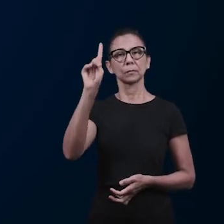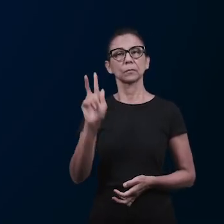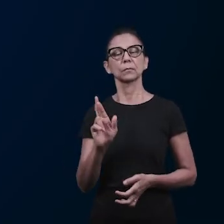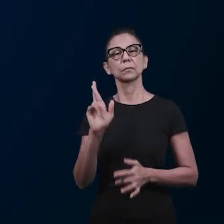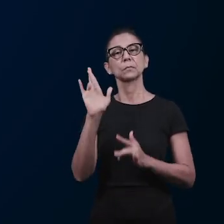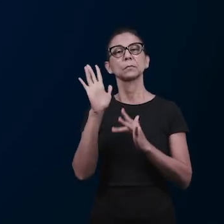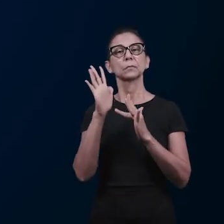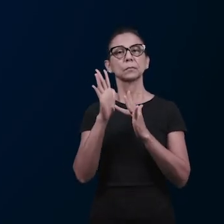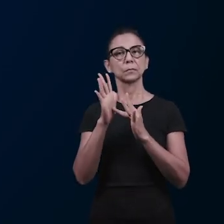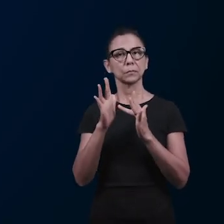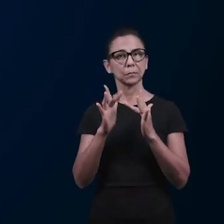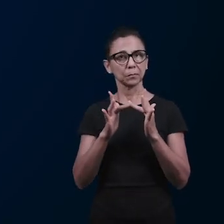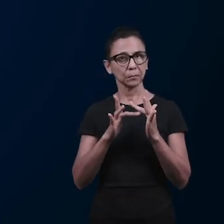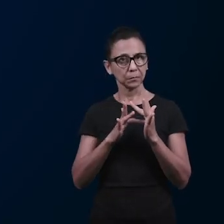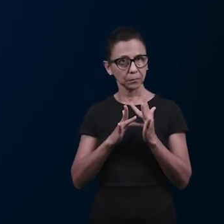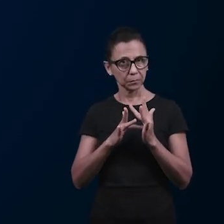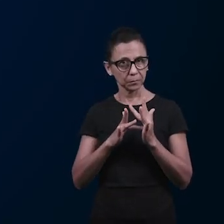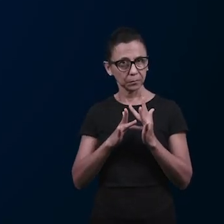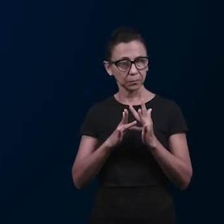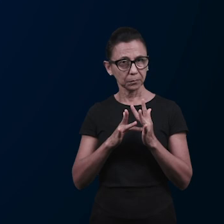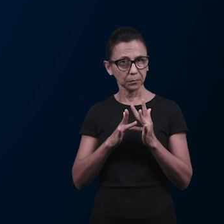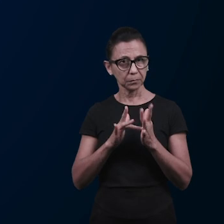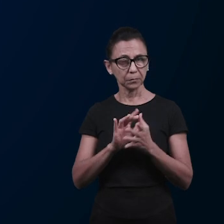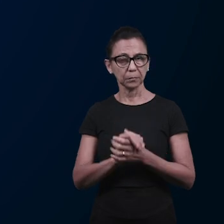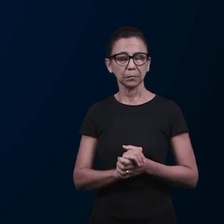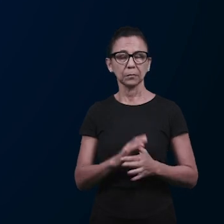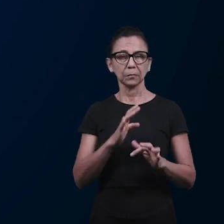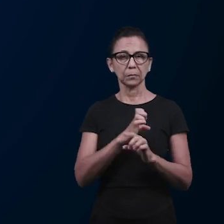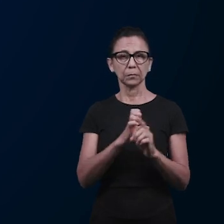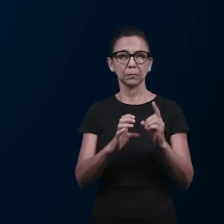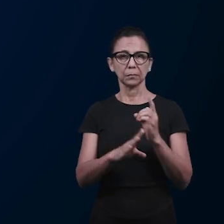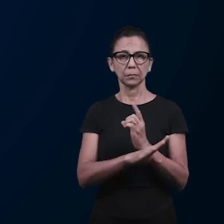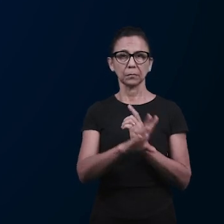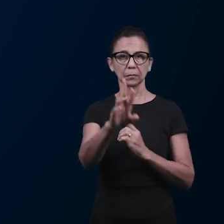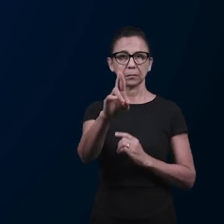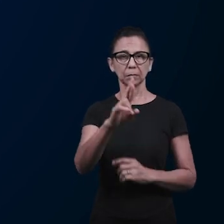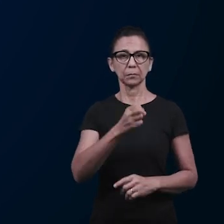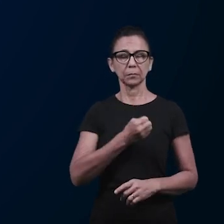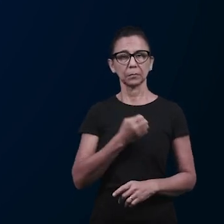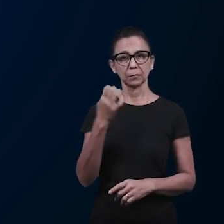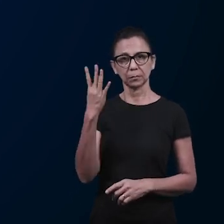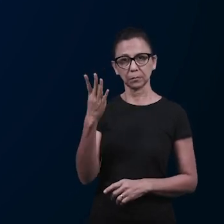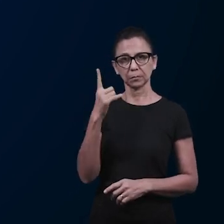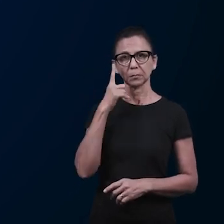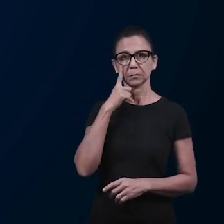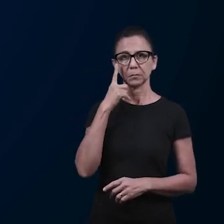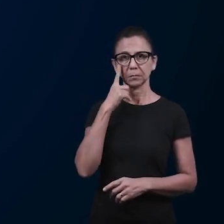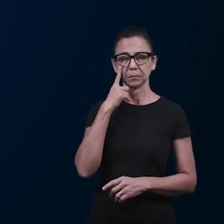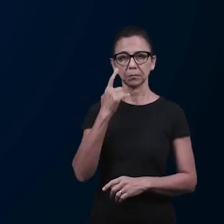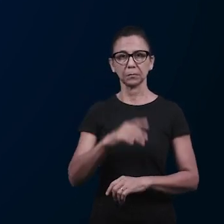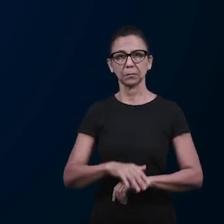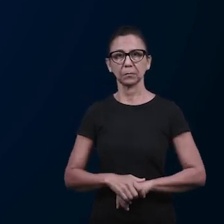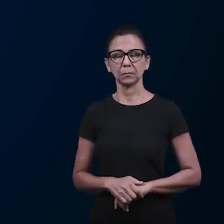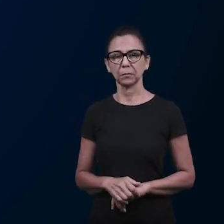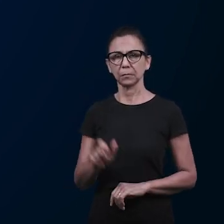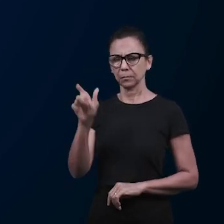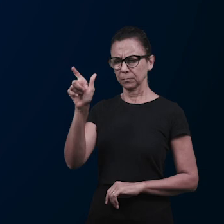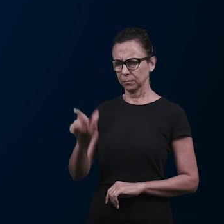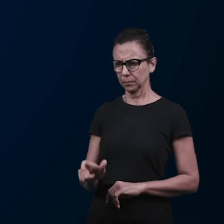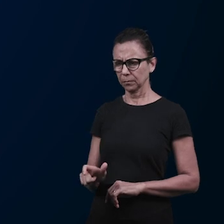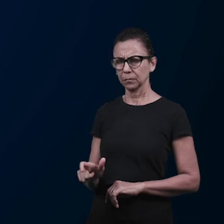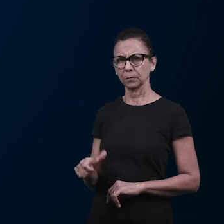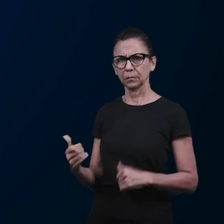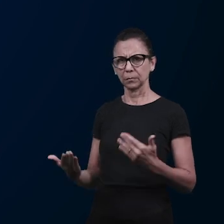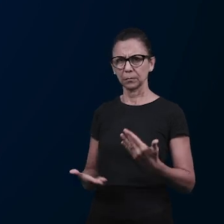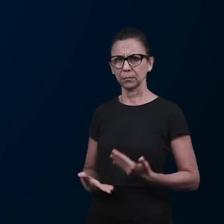A paz do Senhor, irmãos. Estarei respondendo a pergunta 4 da Escola Bíblica Dominical, que nos diz assim: para um